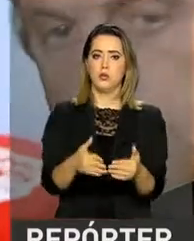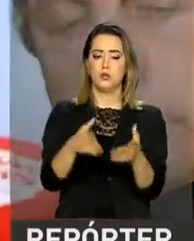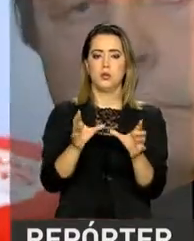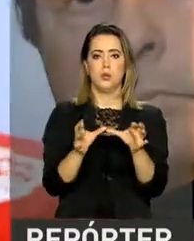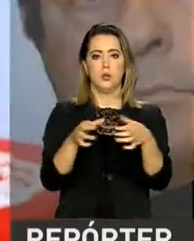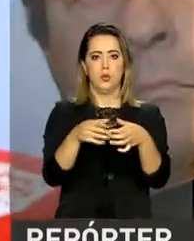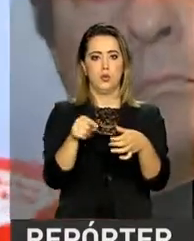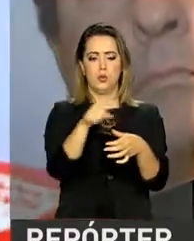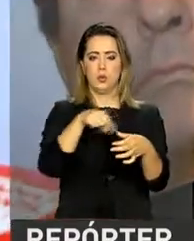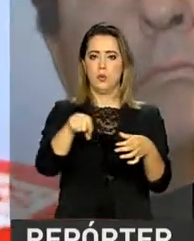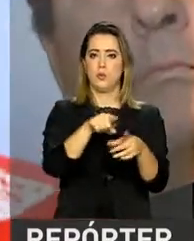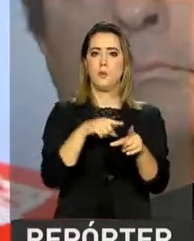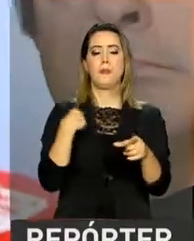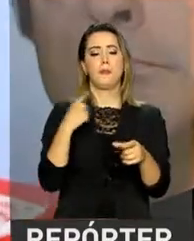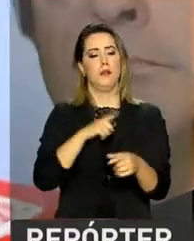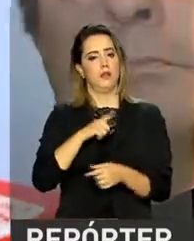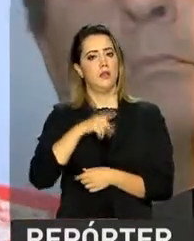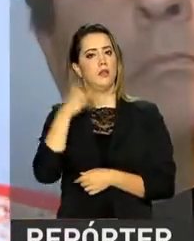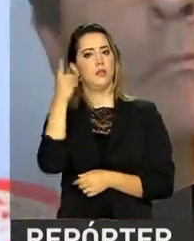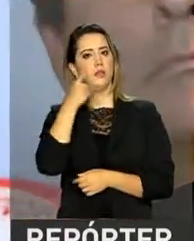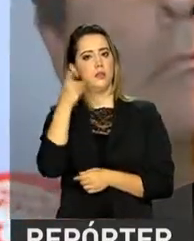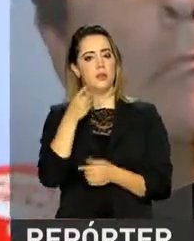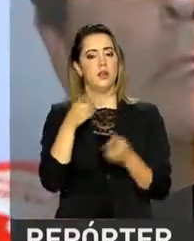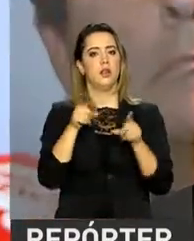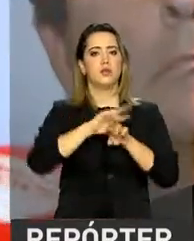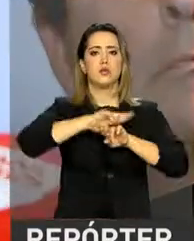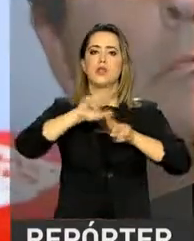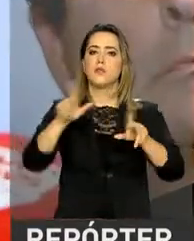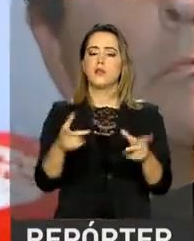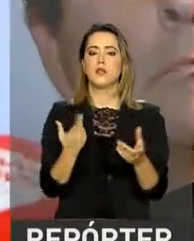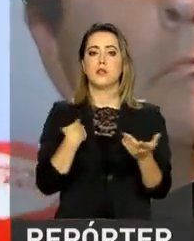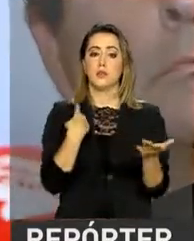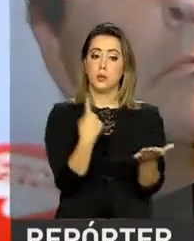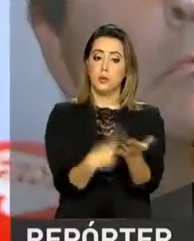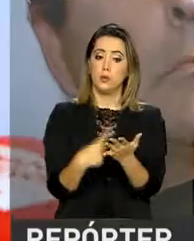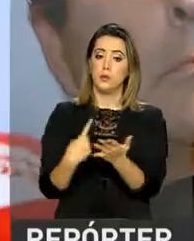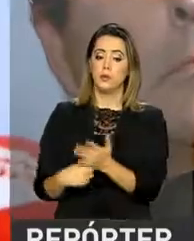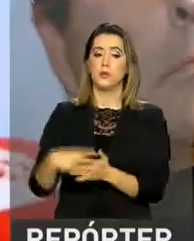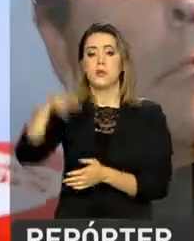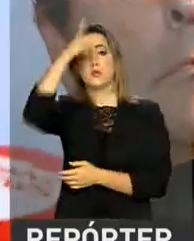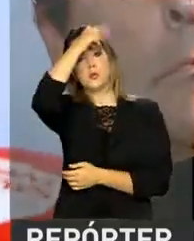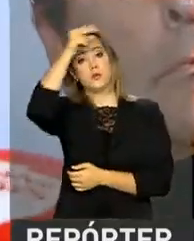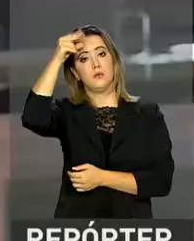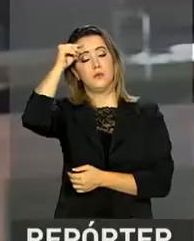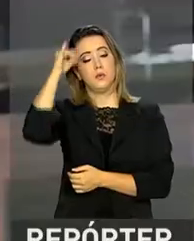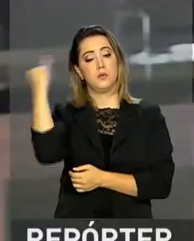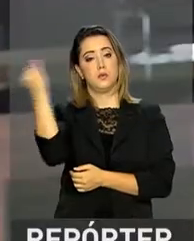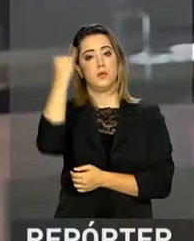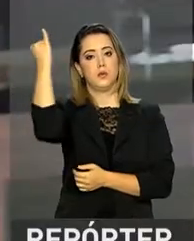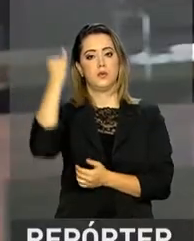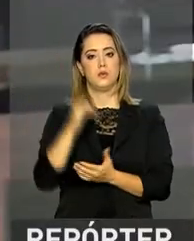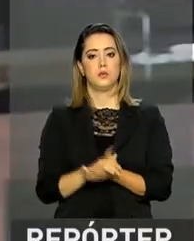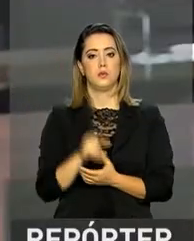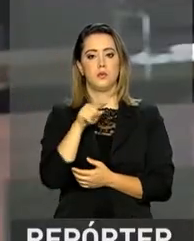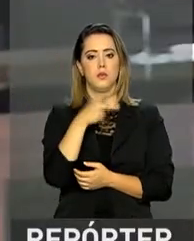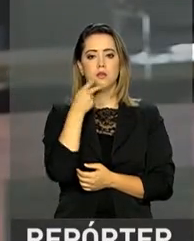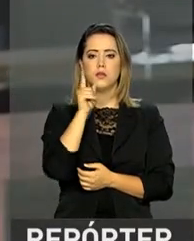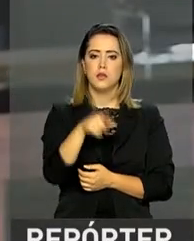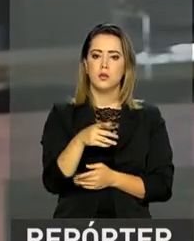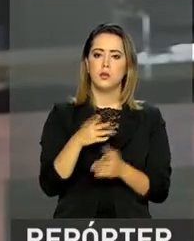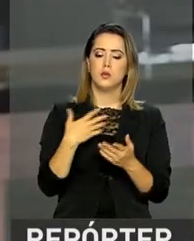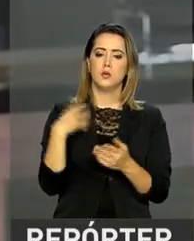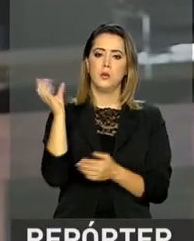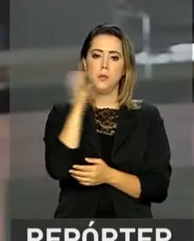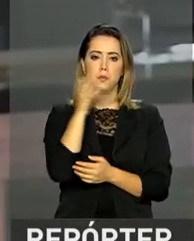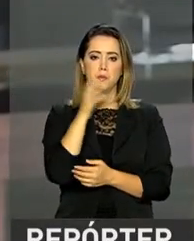deputados, já que aqui tem deputados da base da oposição, todos que têm uma agenda municipalista que é muito importante. Rodrigo Maia conversou